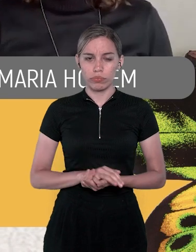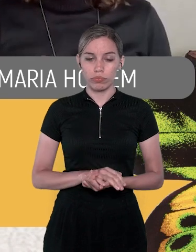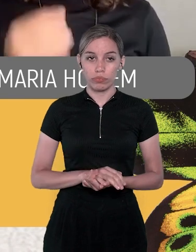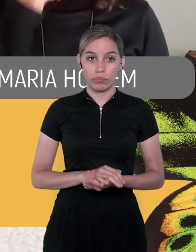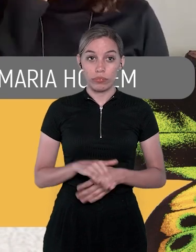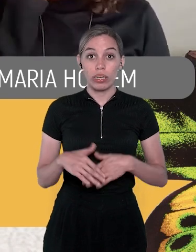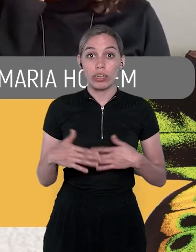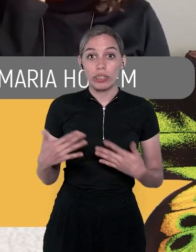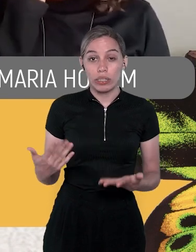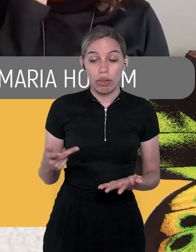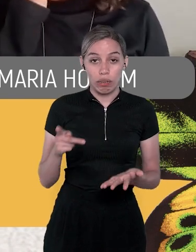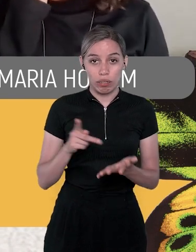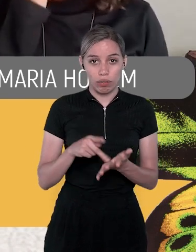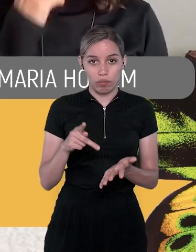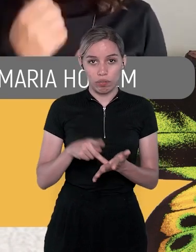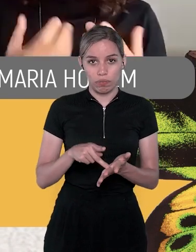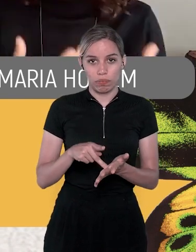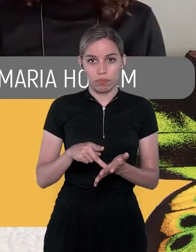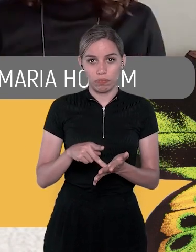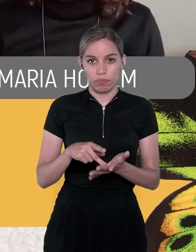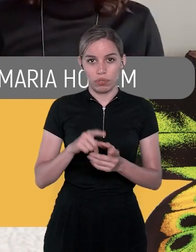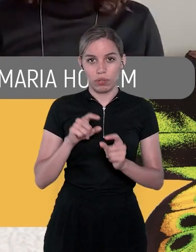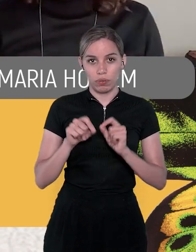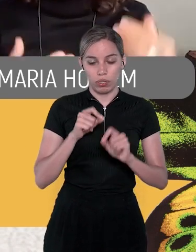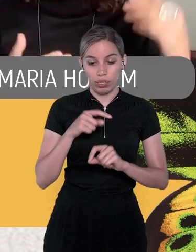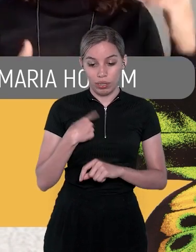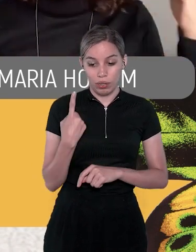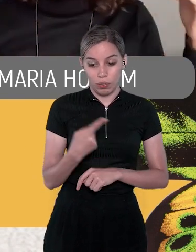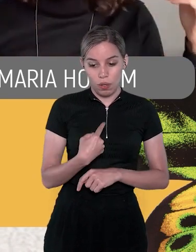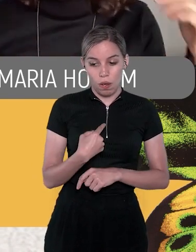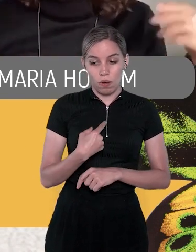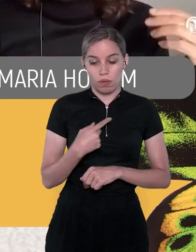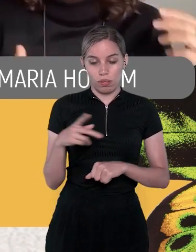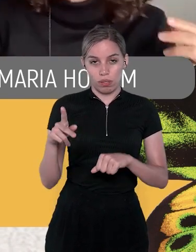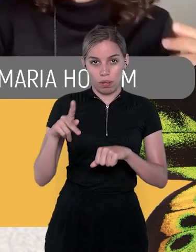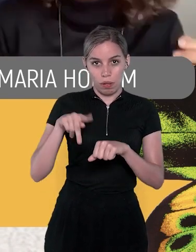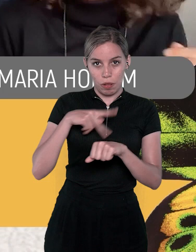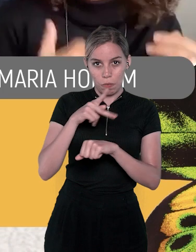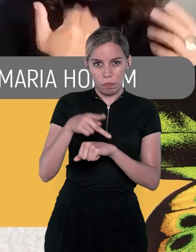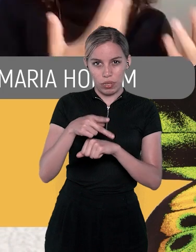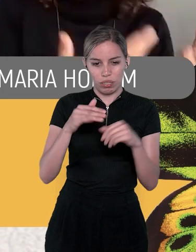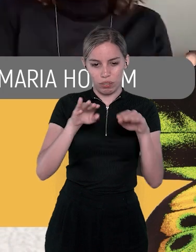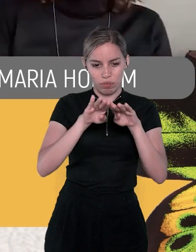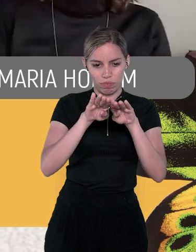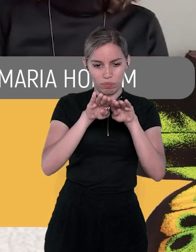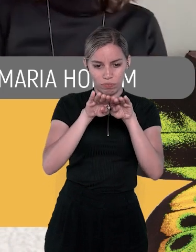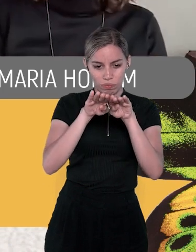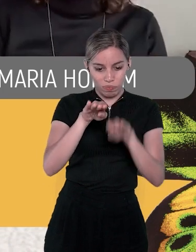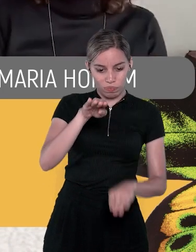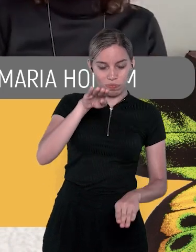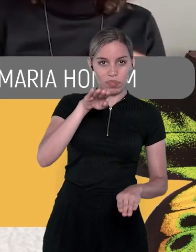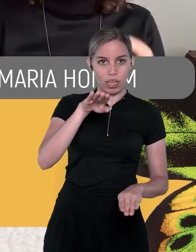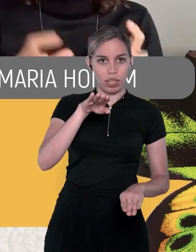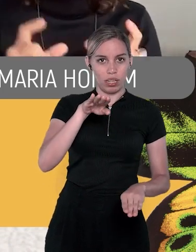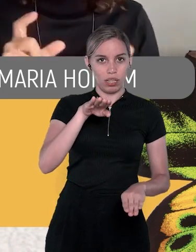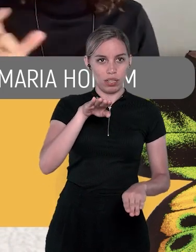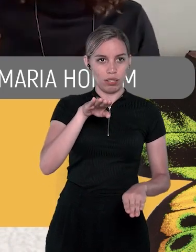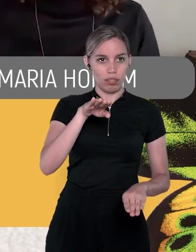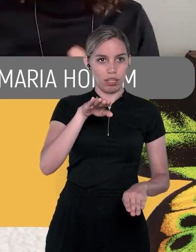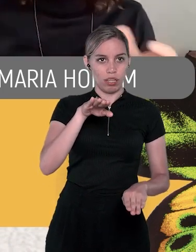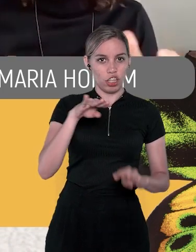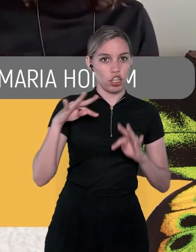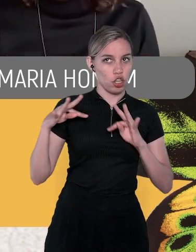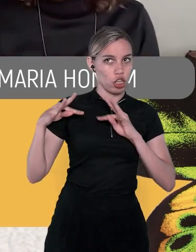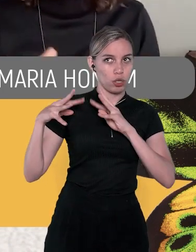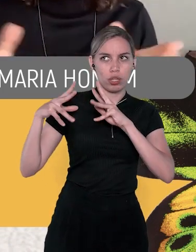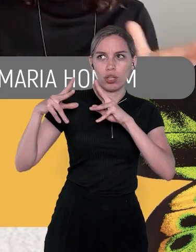Então, é verdade que a gente é um país muito desigual e dos mais desiguais em